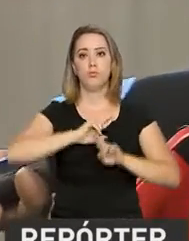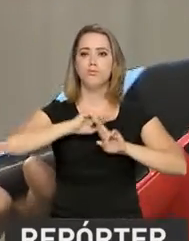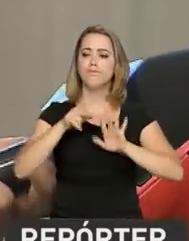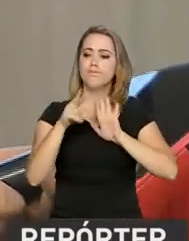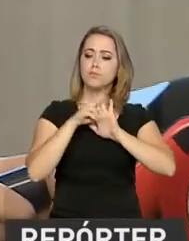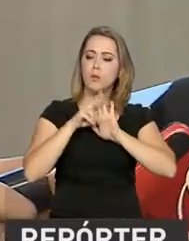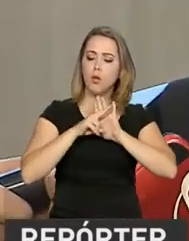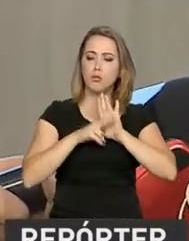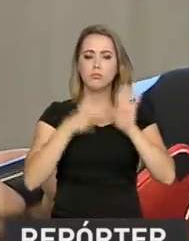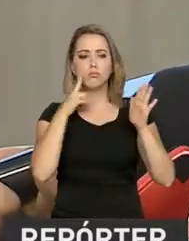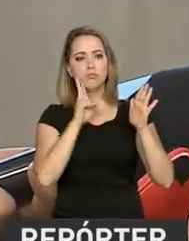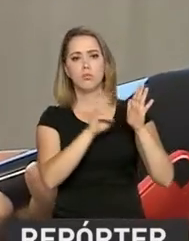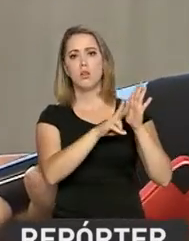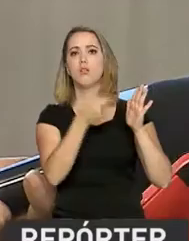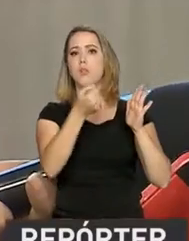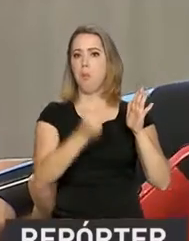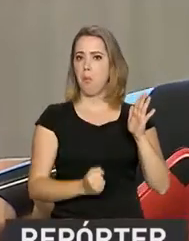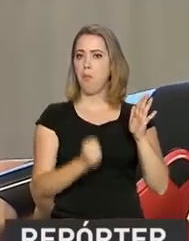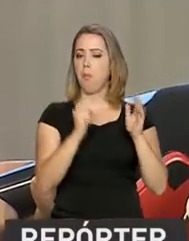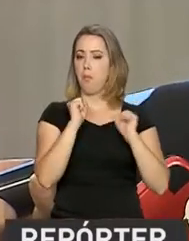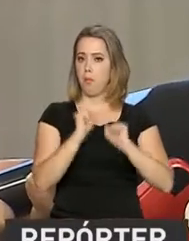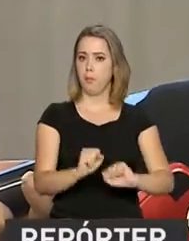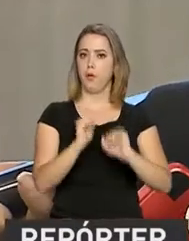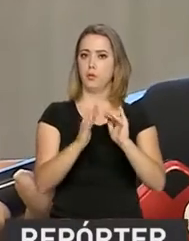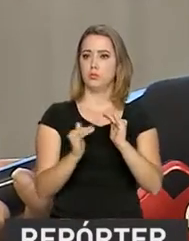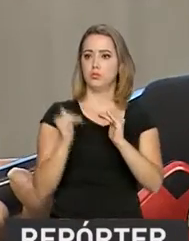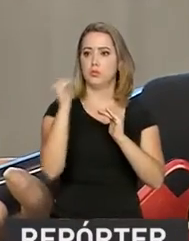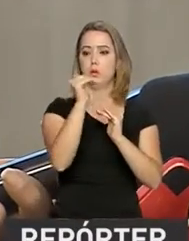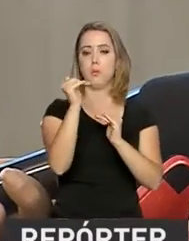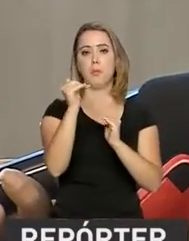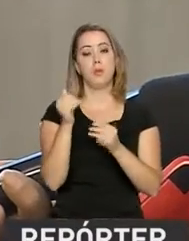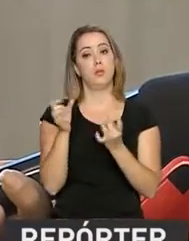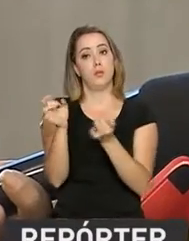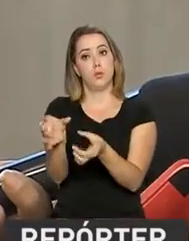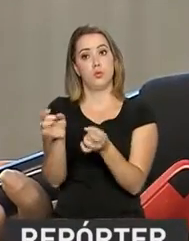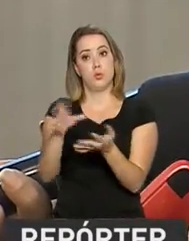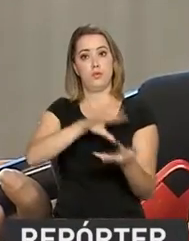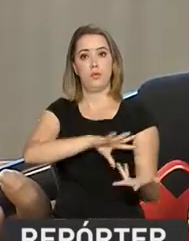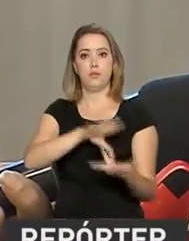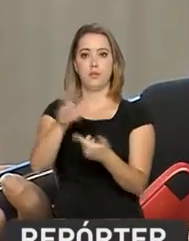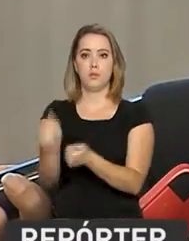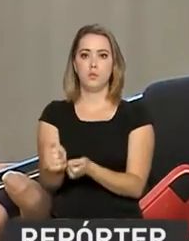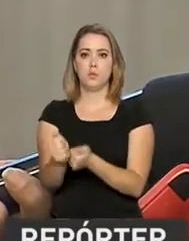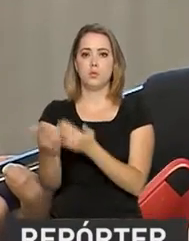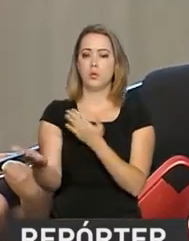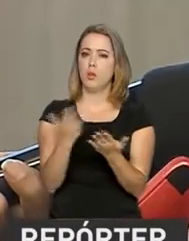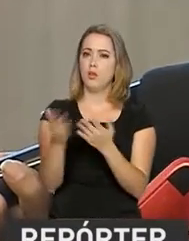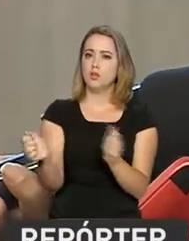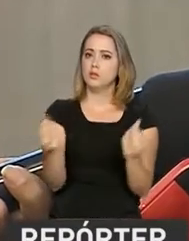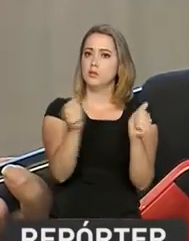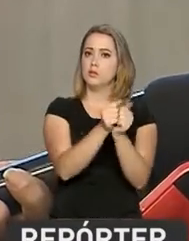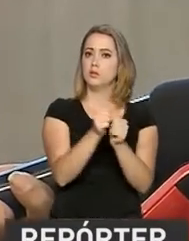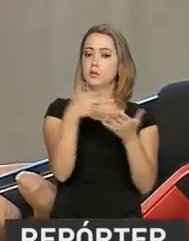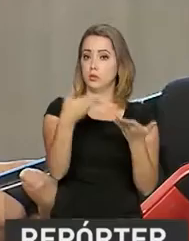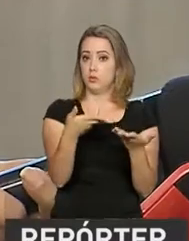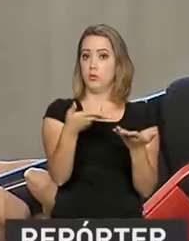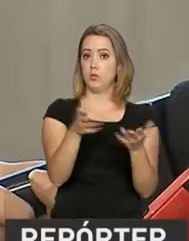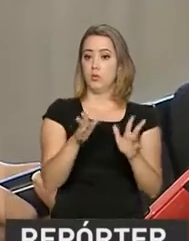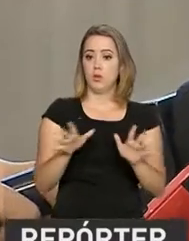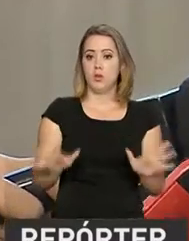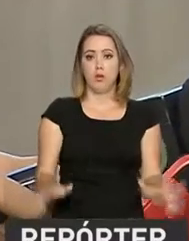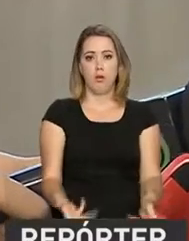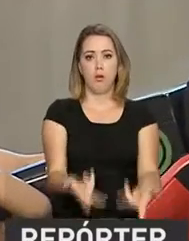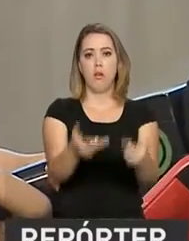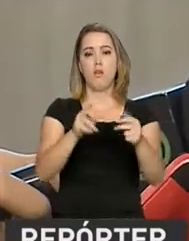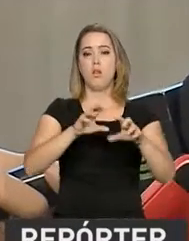de aumento de exportações e de aumento de importações no lado das exportações a safra recorde de grãos